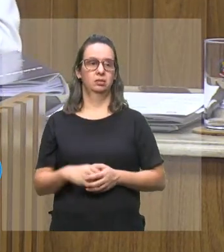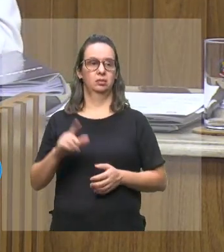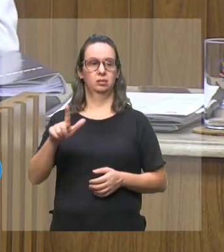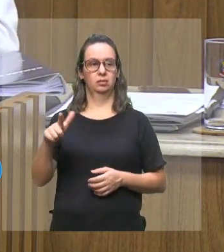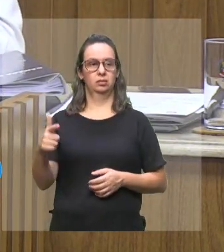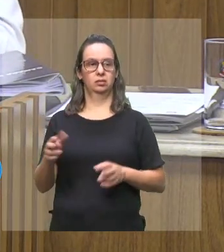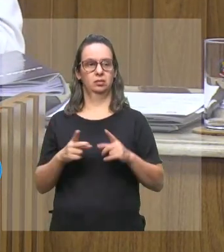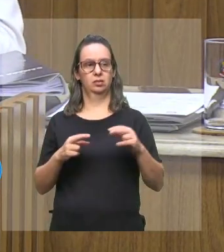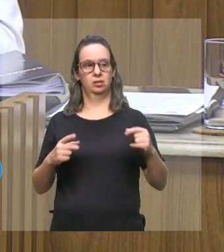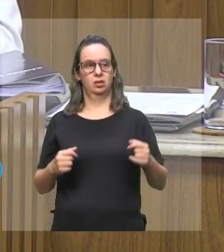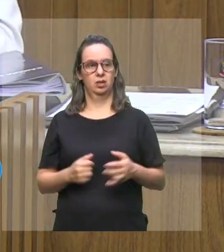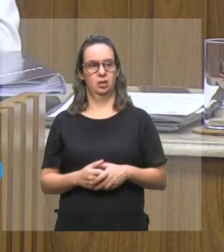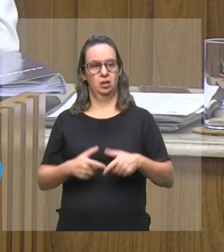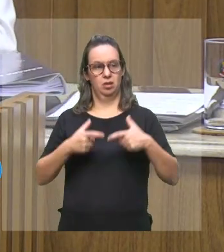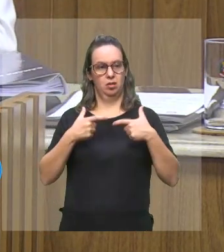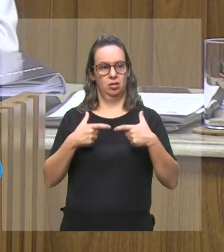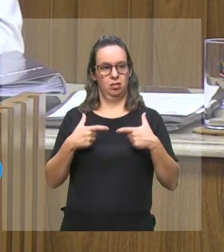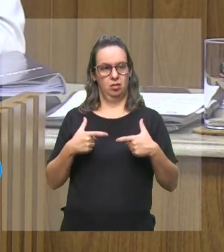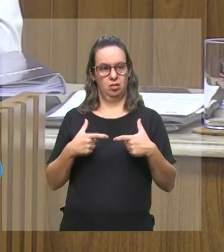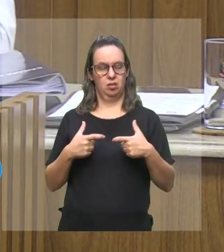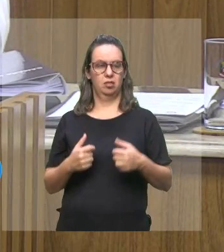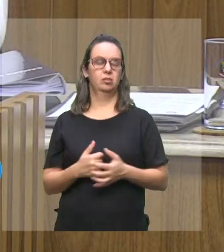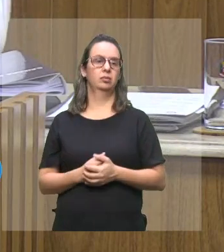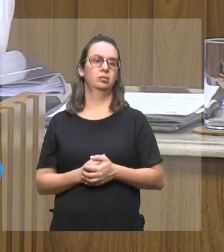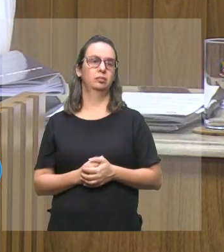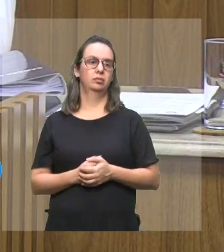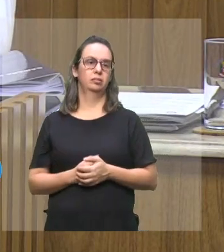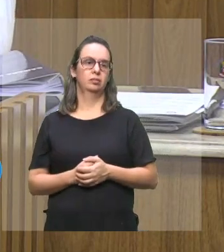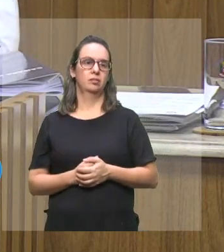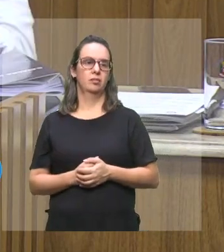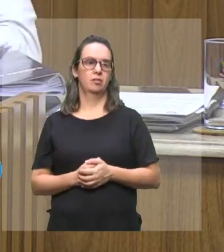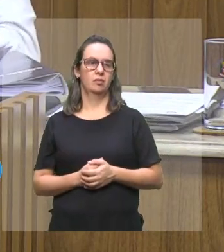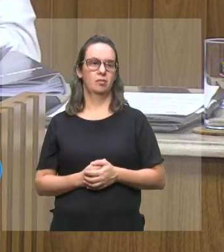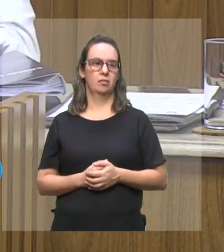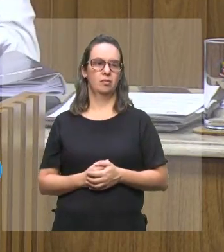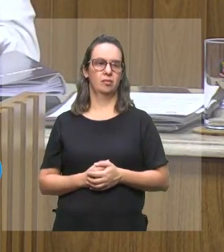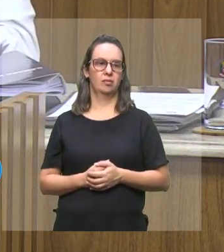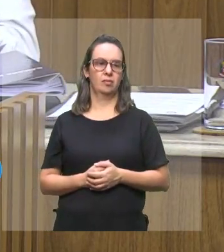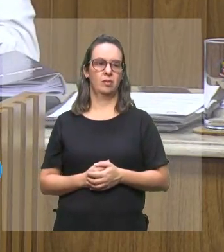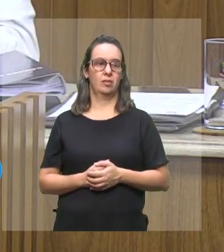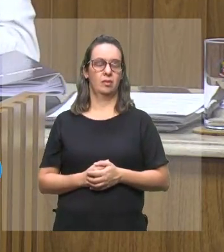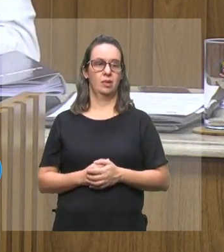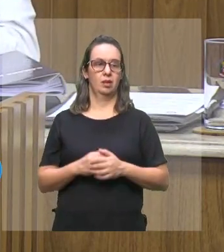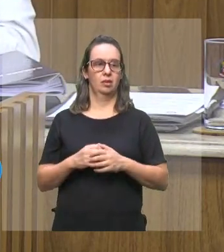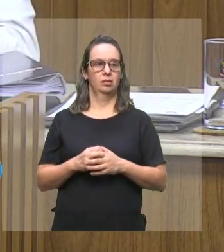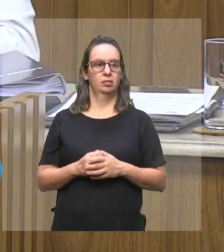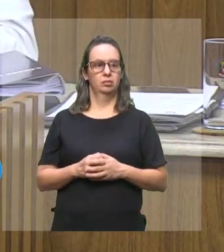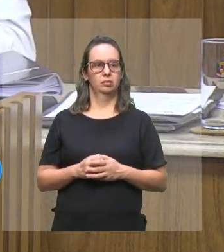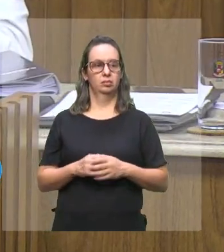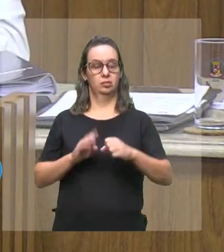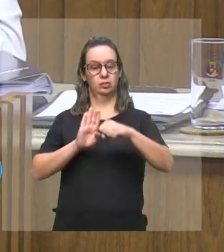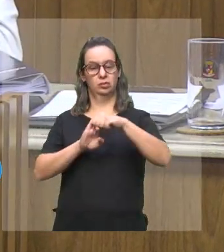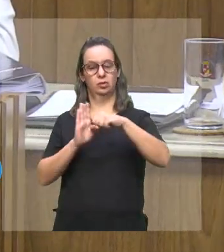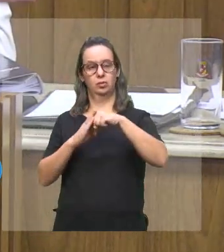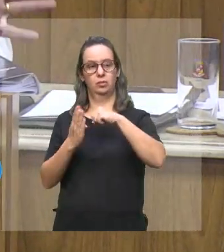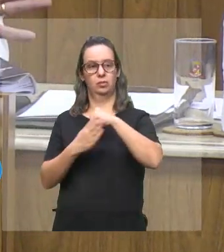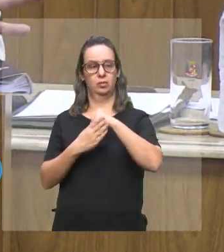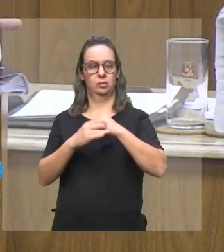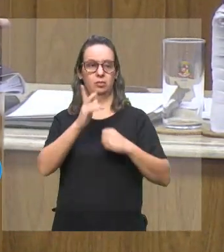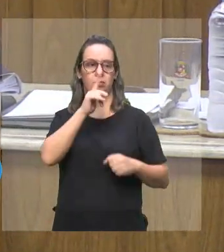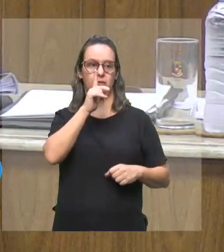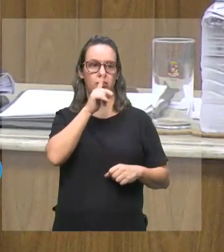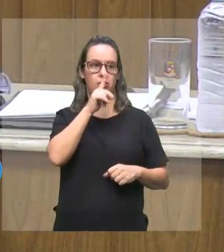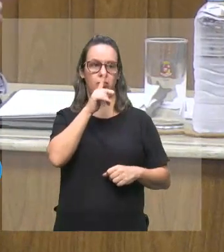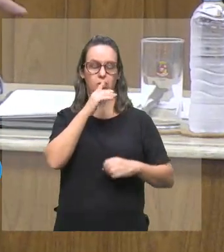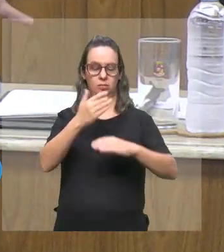muito tempo, acho que outros vereadores também foram procurados, é ali no Parque das Águas, para o lado de baixo,